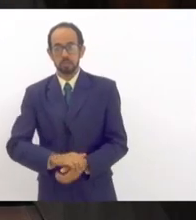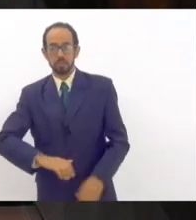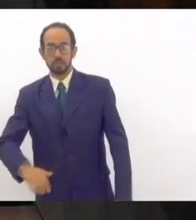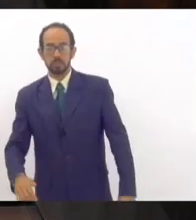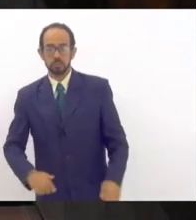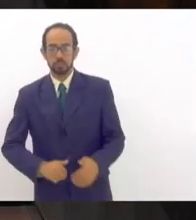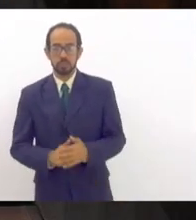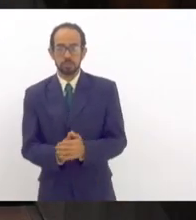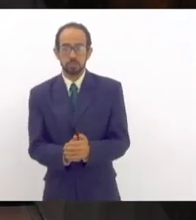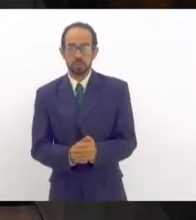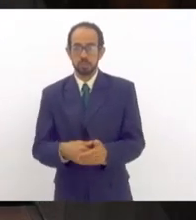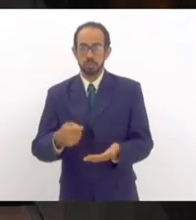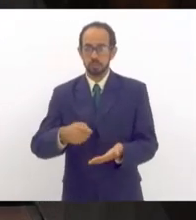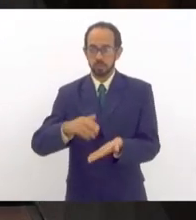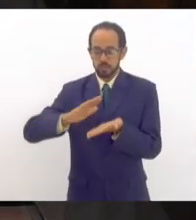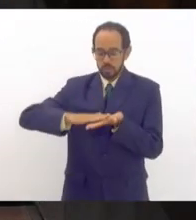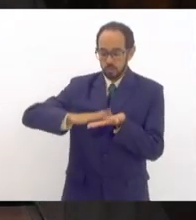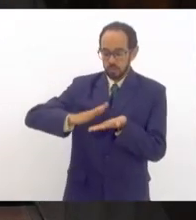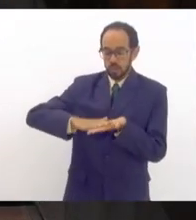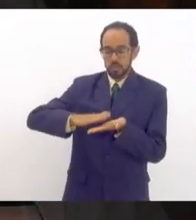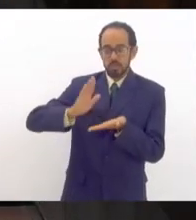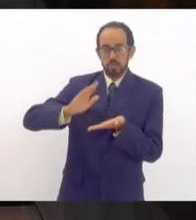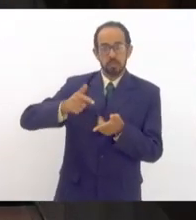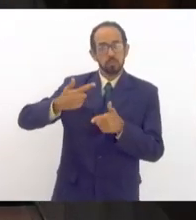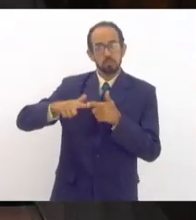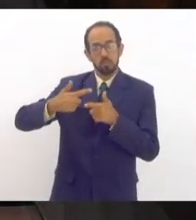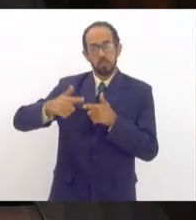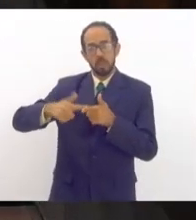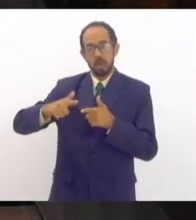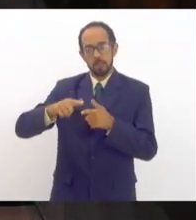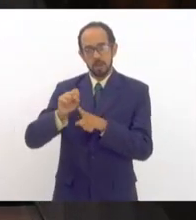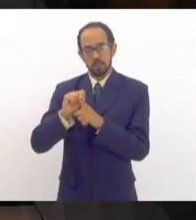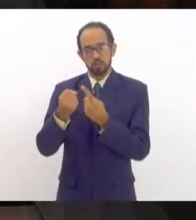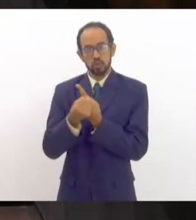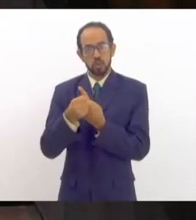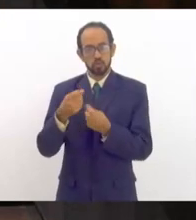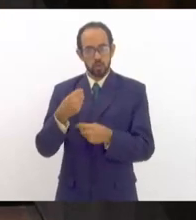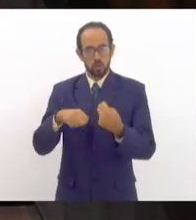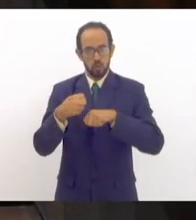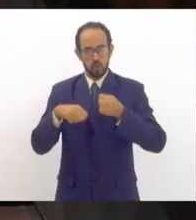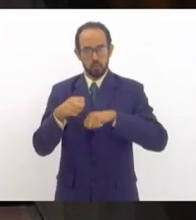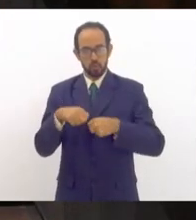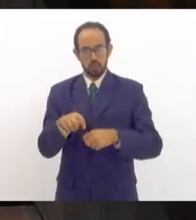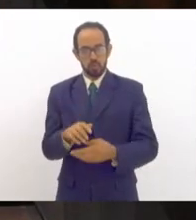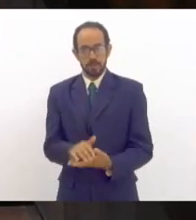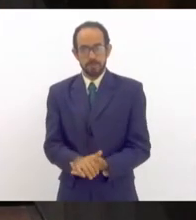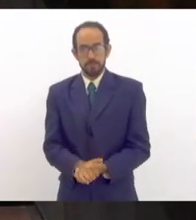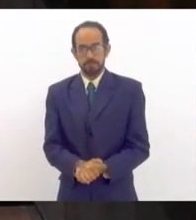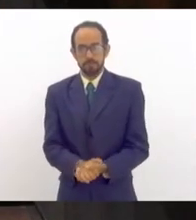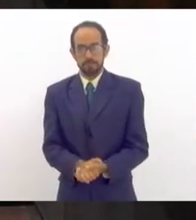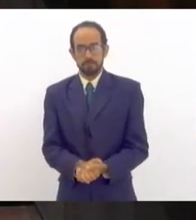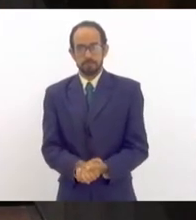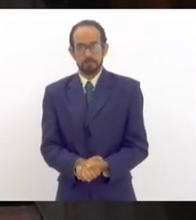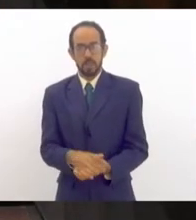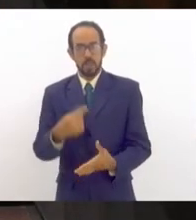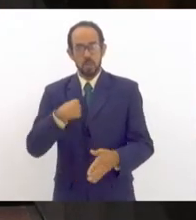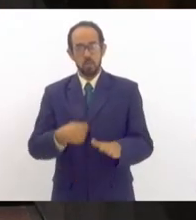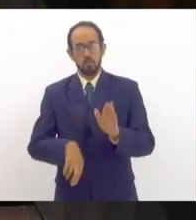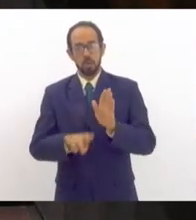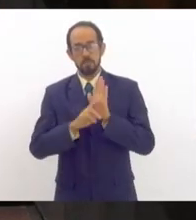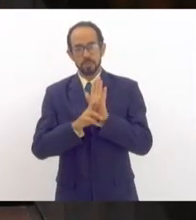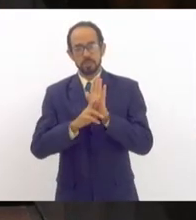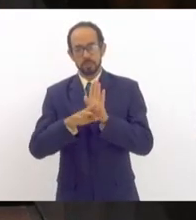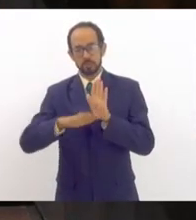a gente vai ter muito problema sócio-econômico então vem aqui como representante legítimo da região poder